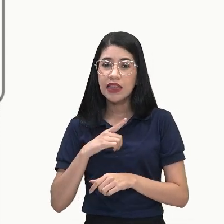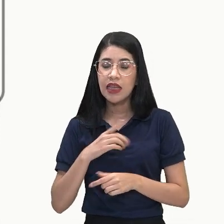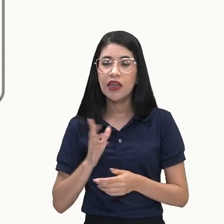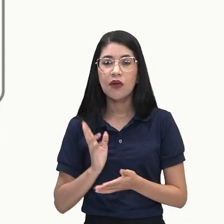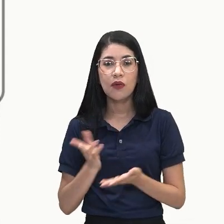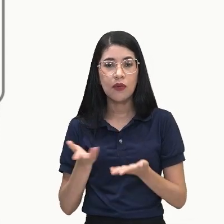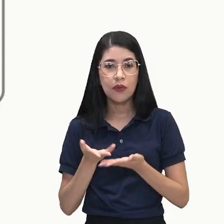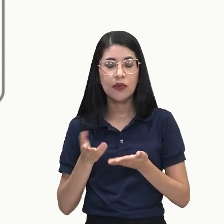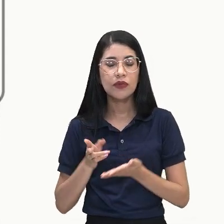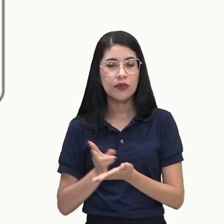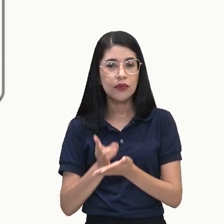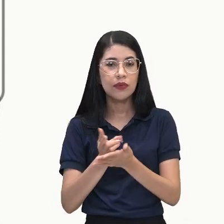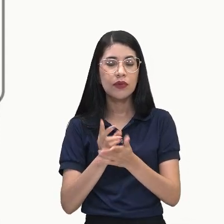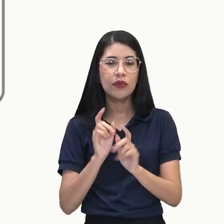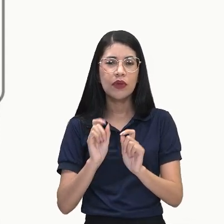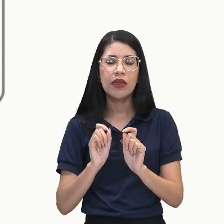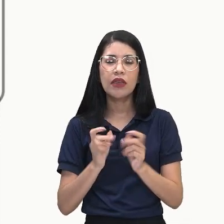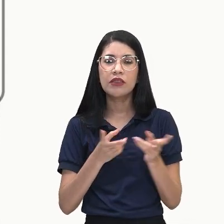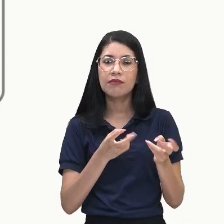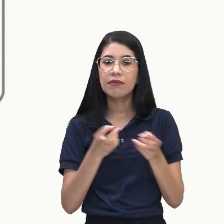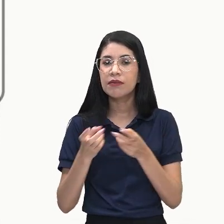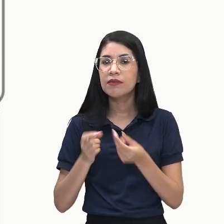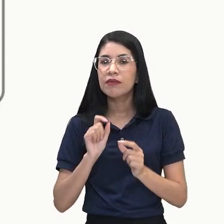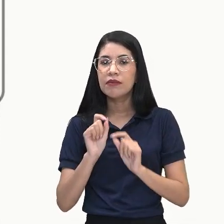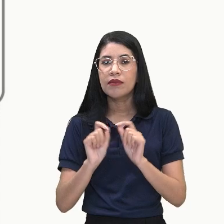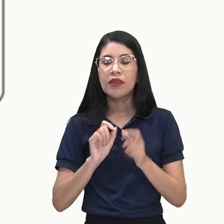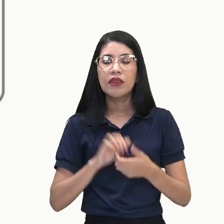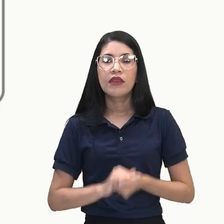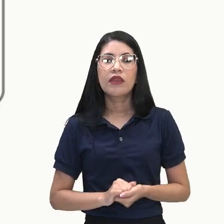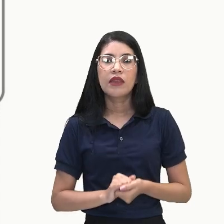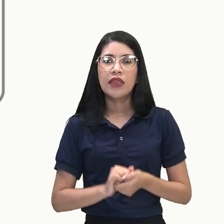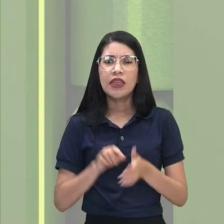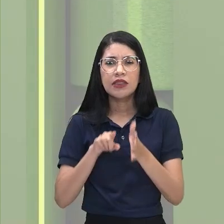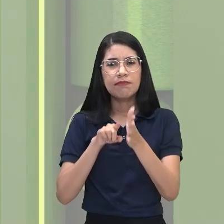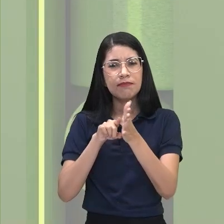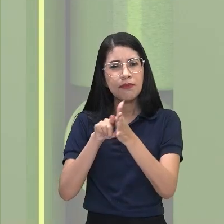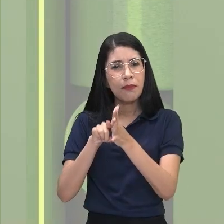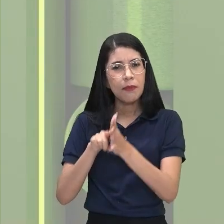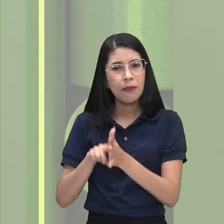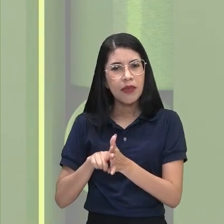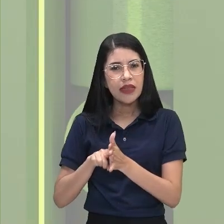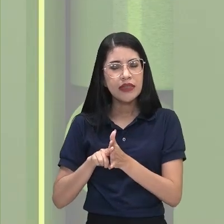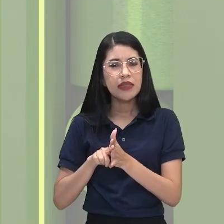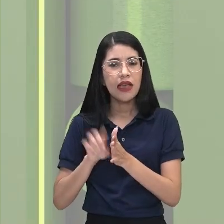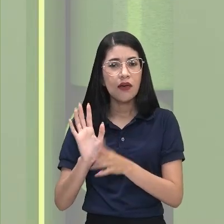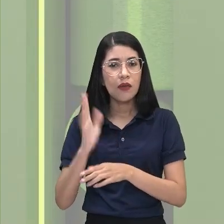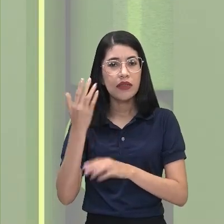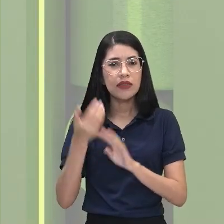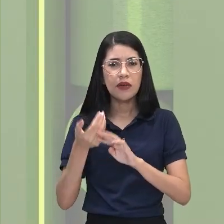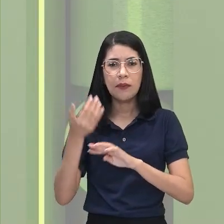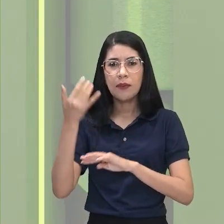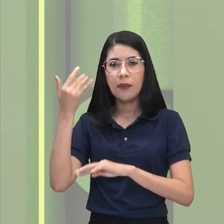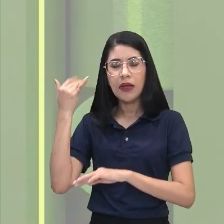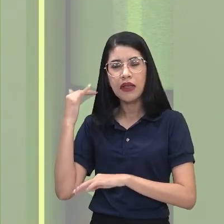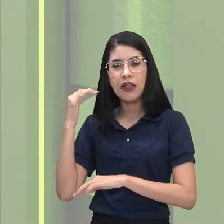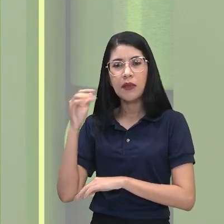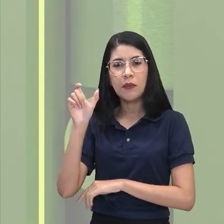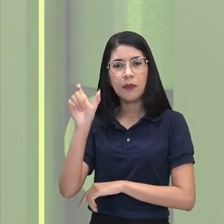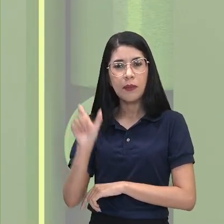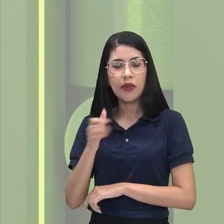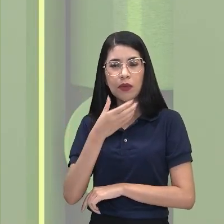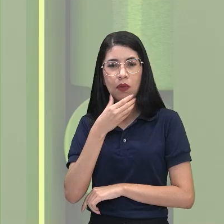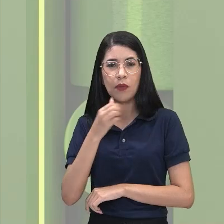no dia a dia o quanto que essas pesquisas que foram aí realizadas por Robert Hooke